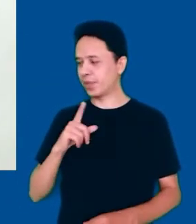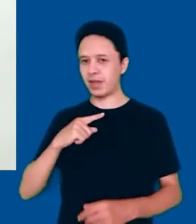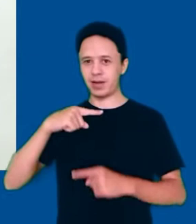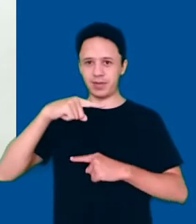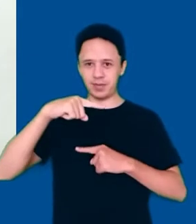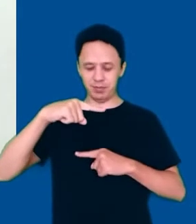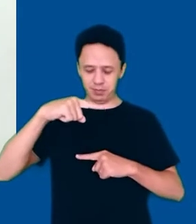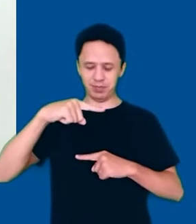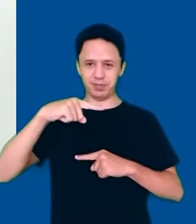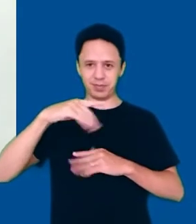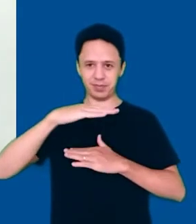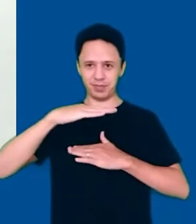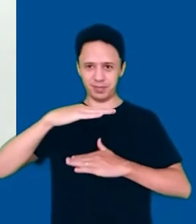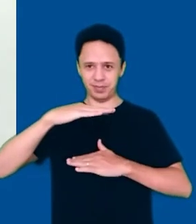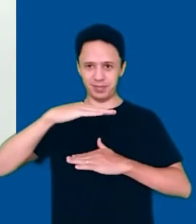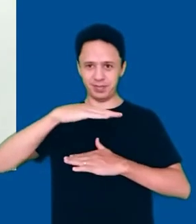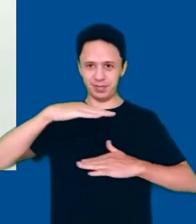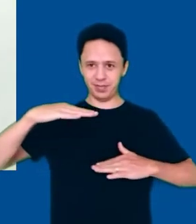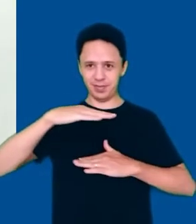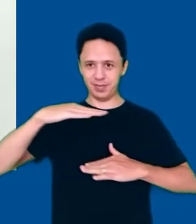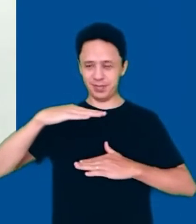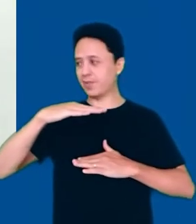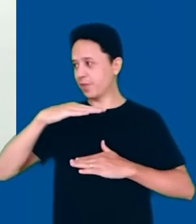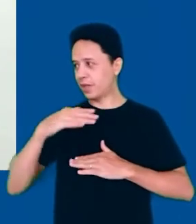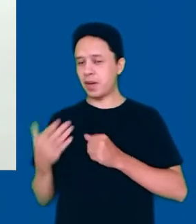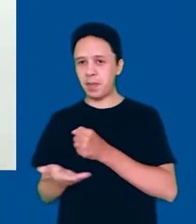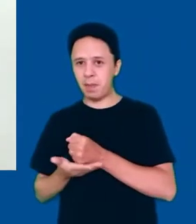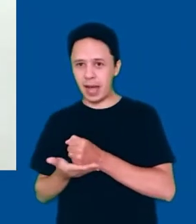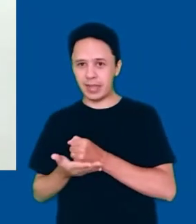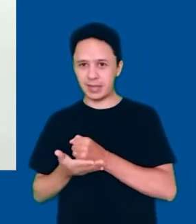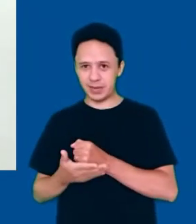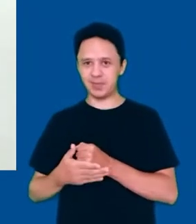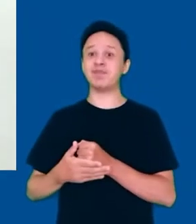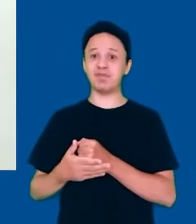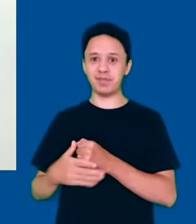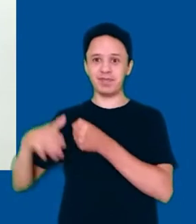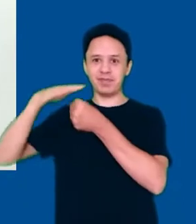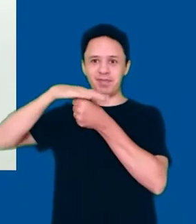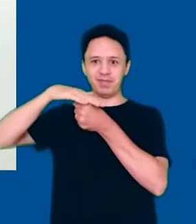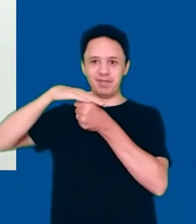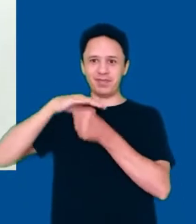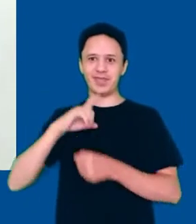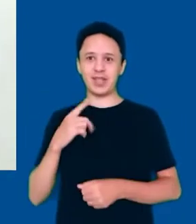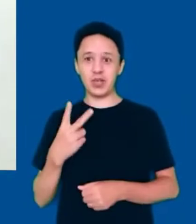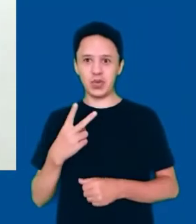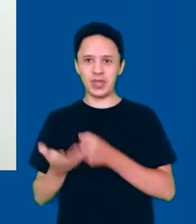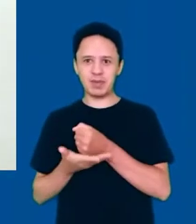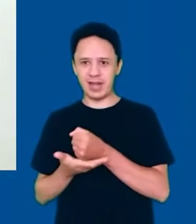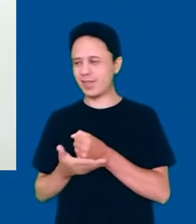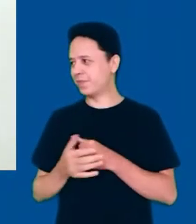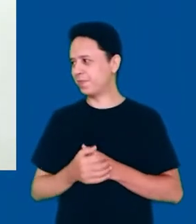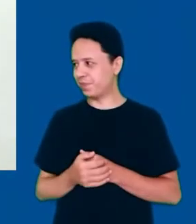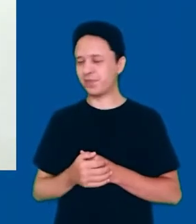esses lados paralelos do trapézio, nós vamos chamar de base. Então ele vai ter duas bases. Essa daqui vai ser chamada